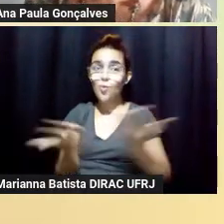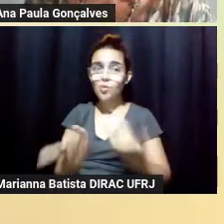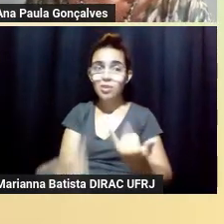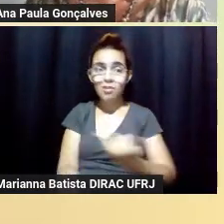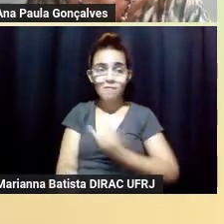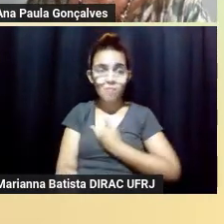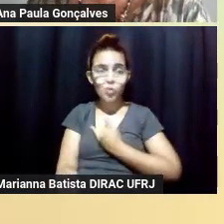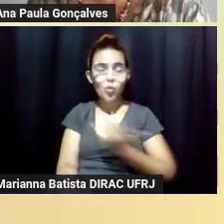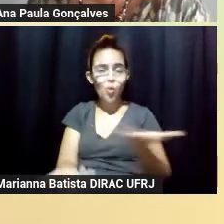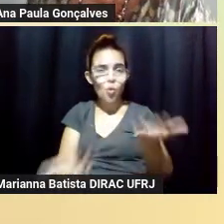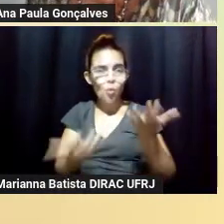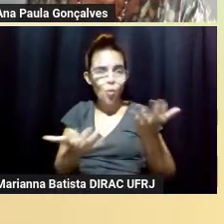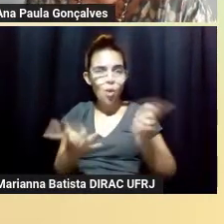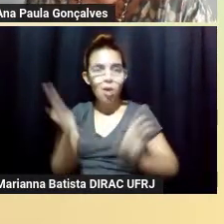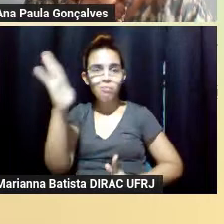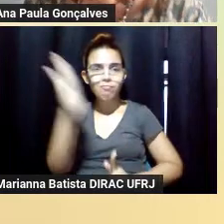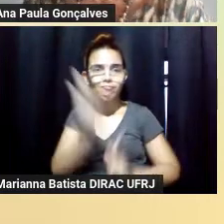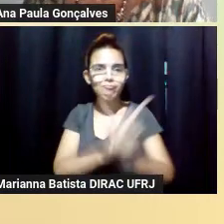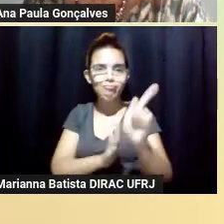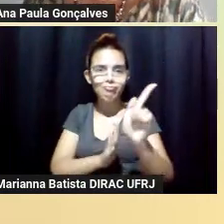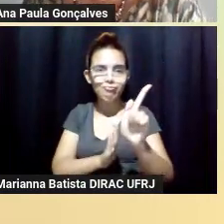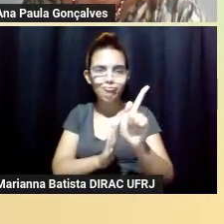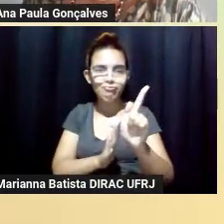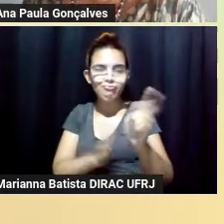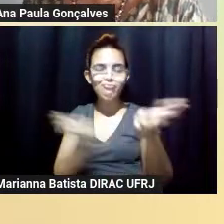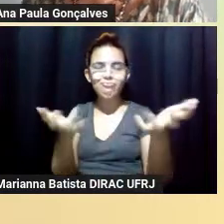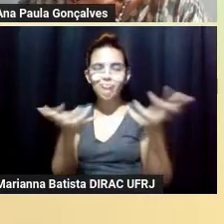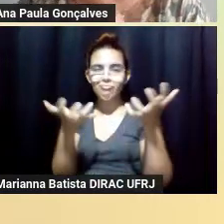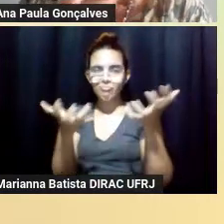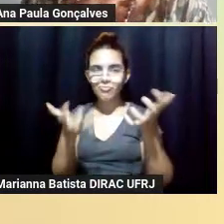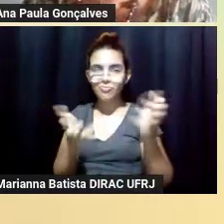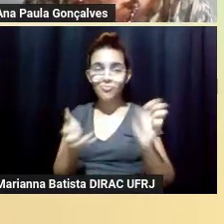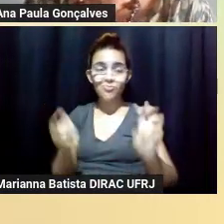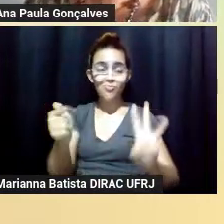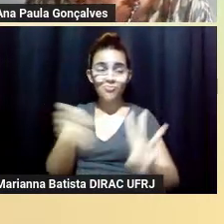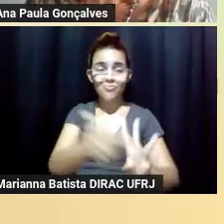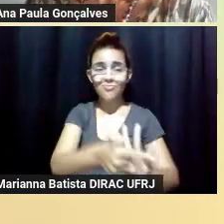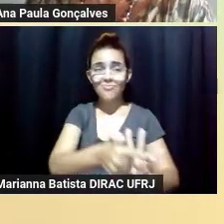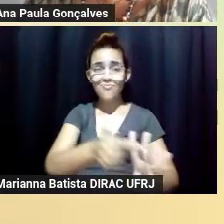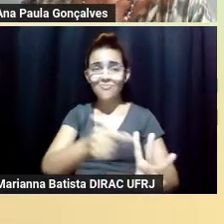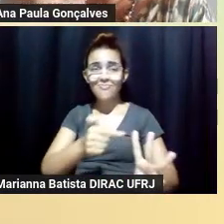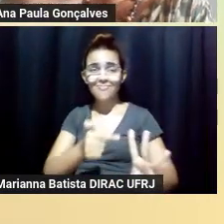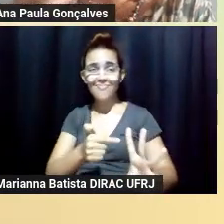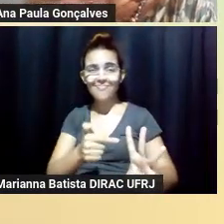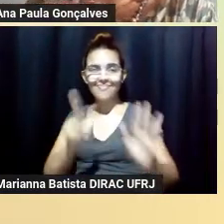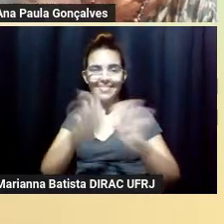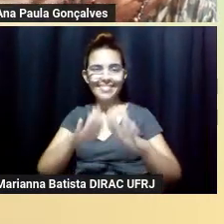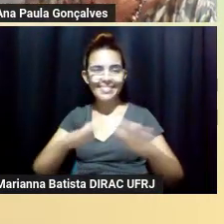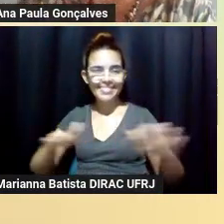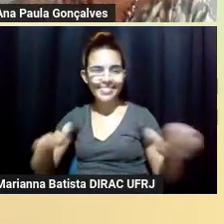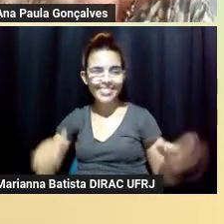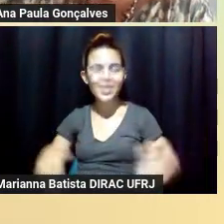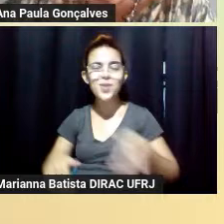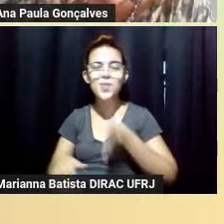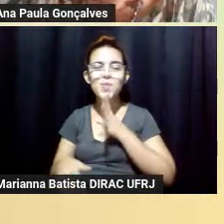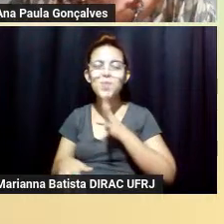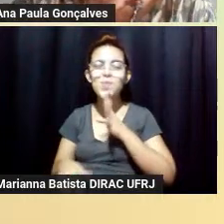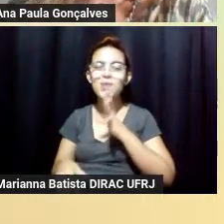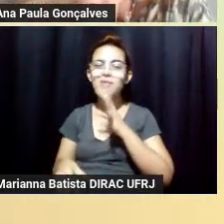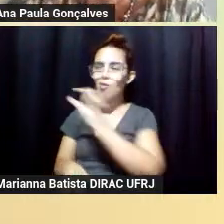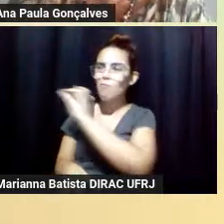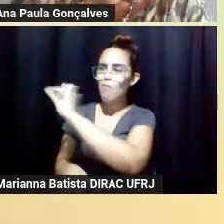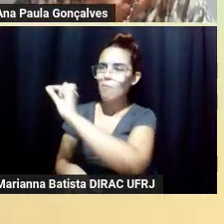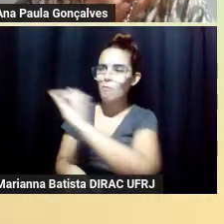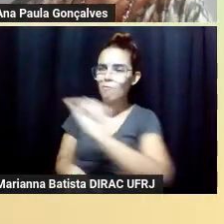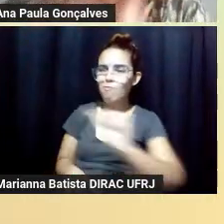ciências, disse que queria ser astrônoma. E essas crianças todas conhecem essas mulheres, porque acompanharam